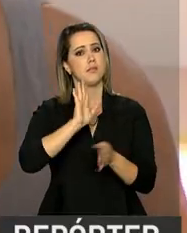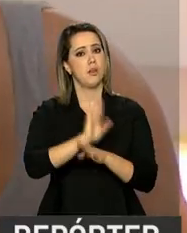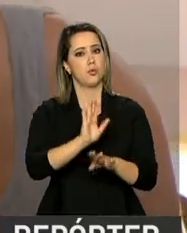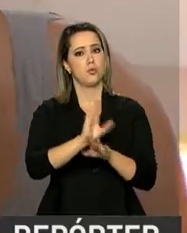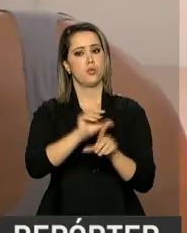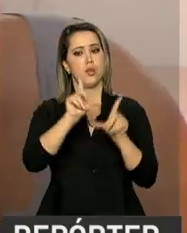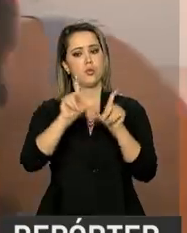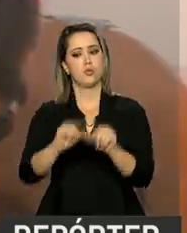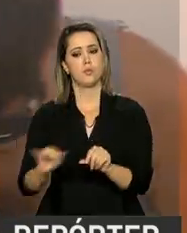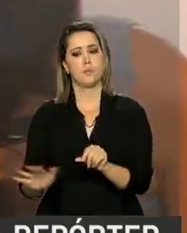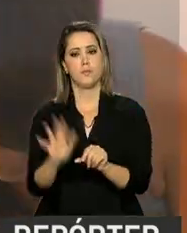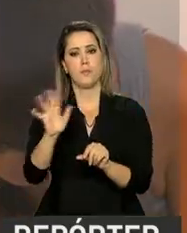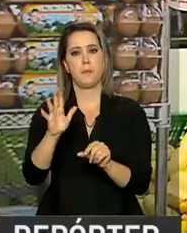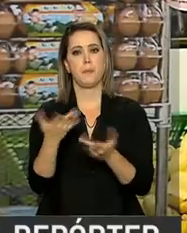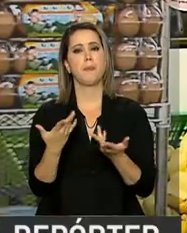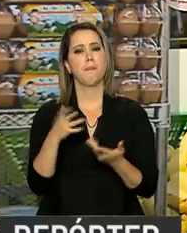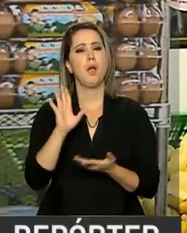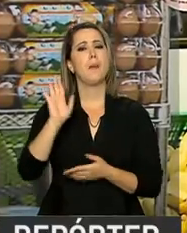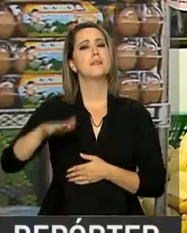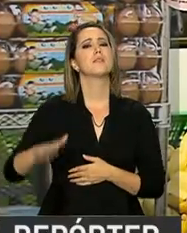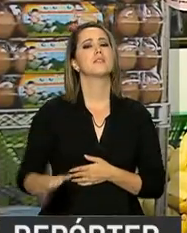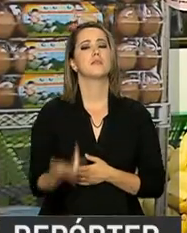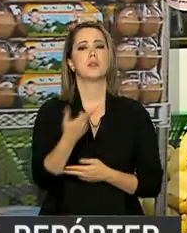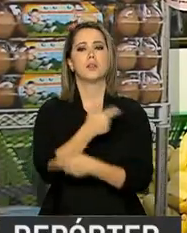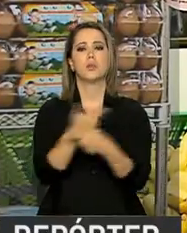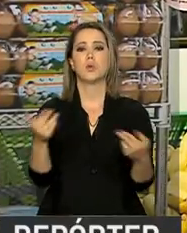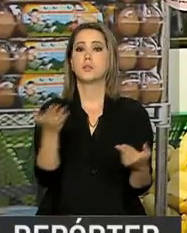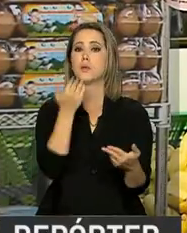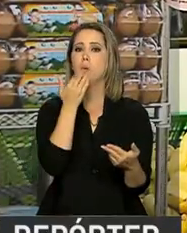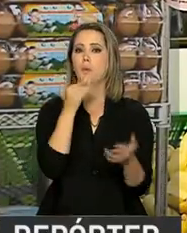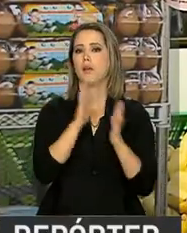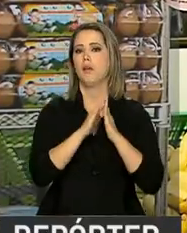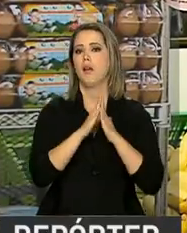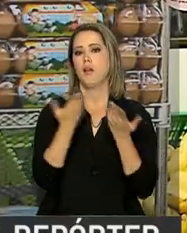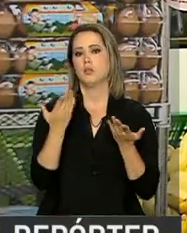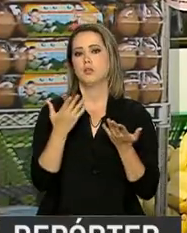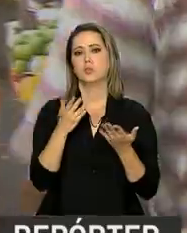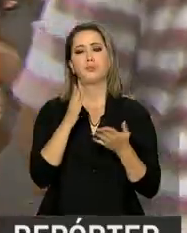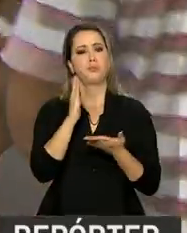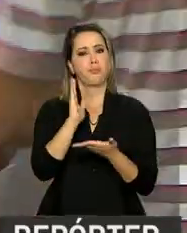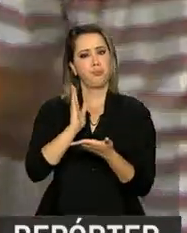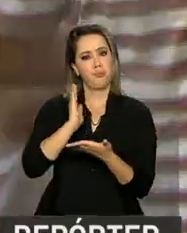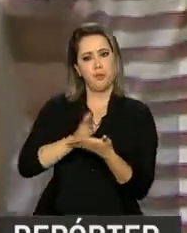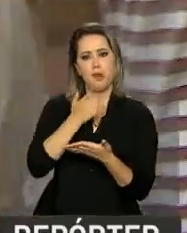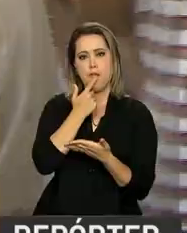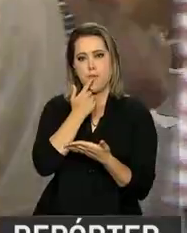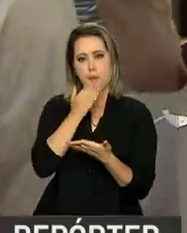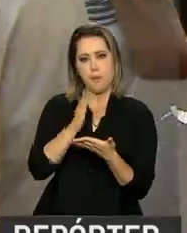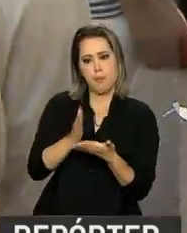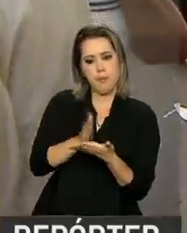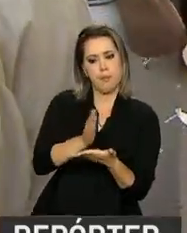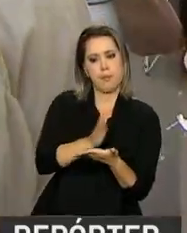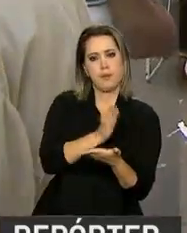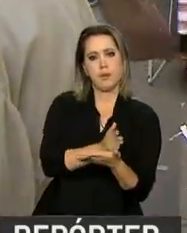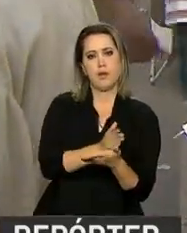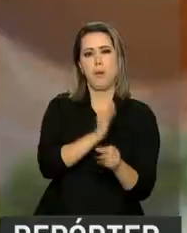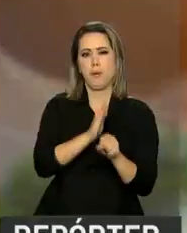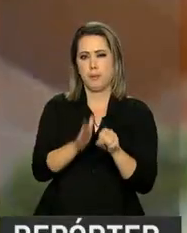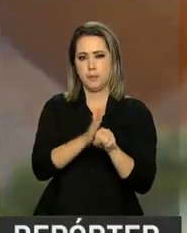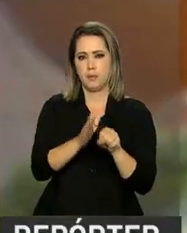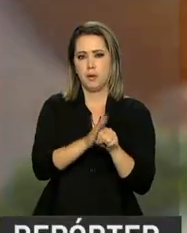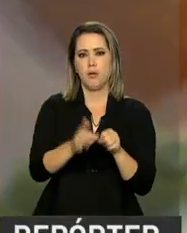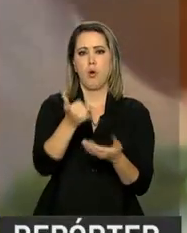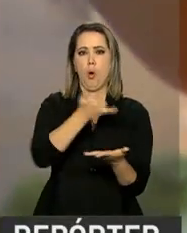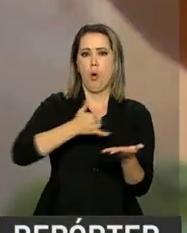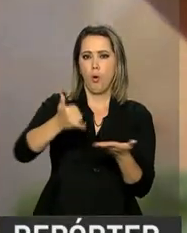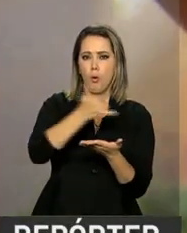da inflação. Ficaram mais baratos produtos comprados para consumo em casa, como tomate, frutas, óleo de soja e pescado.